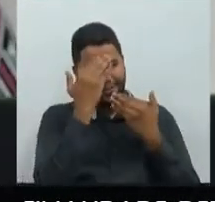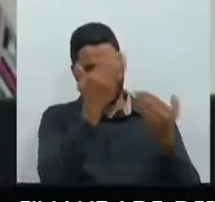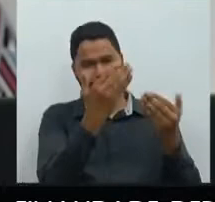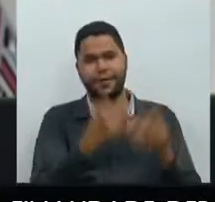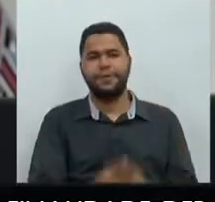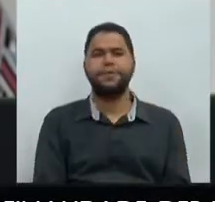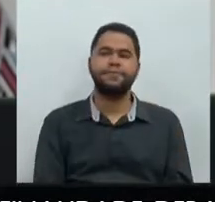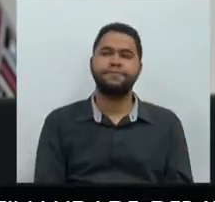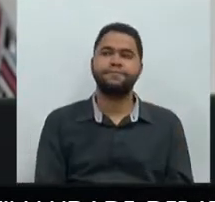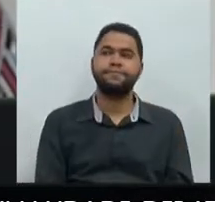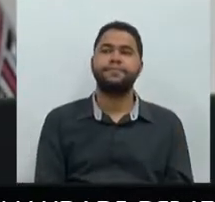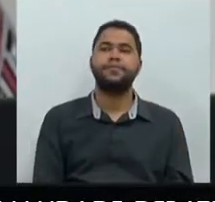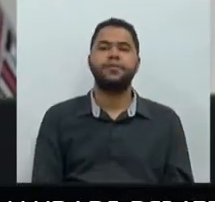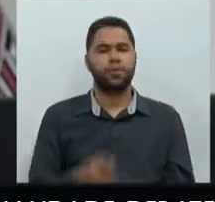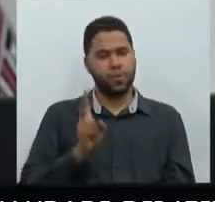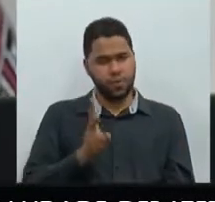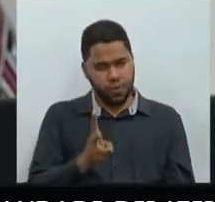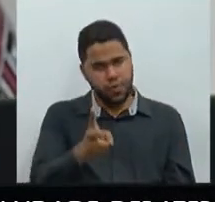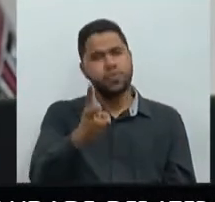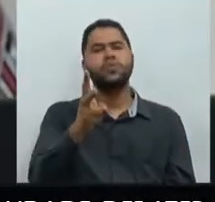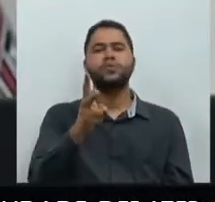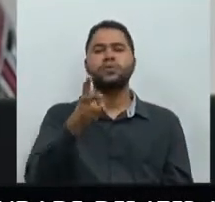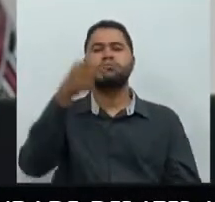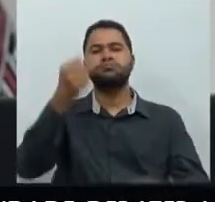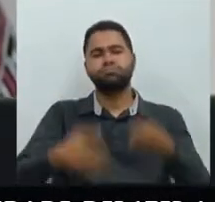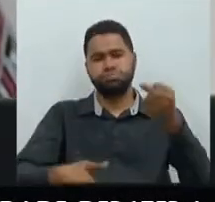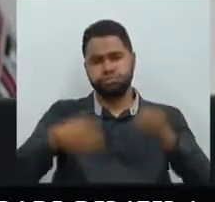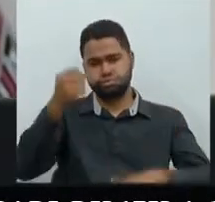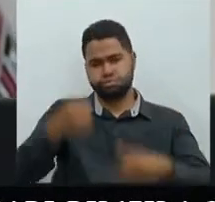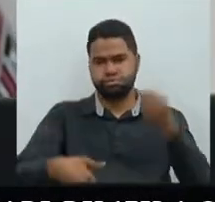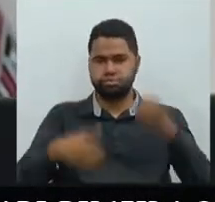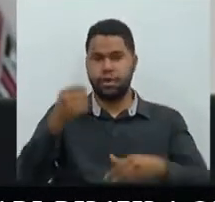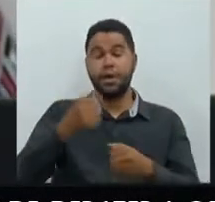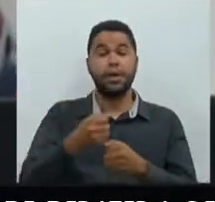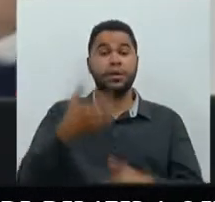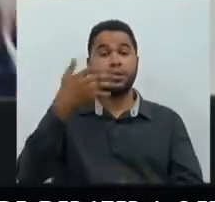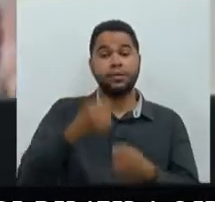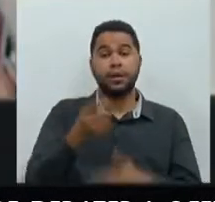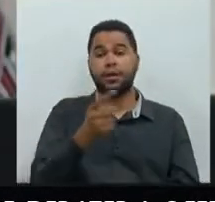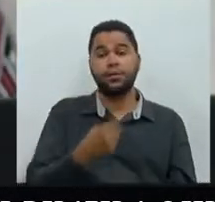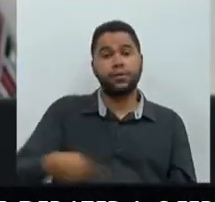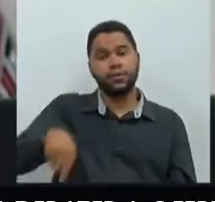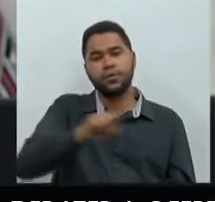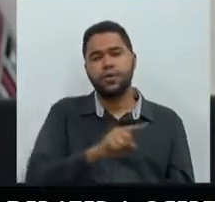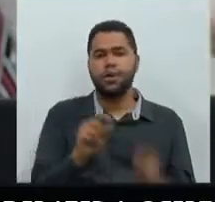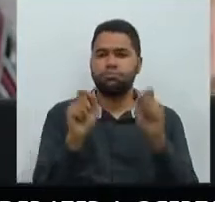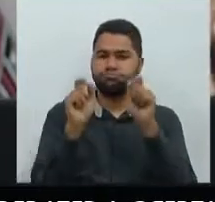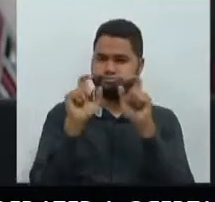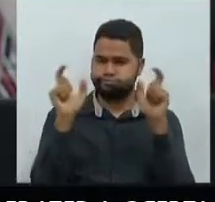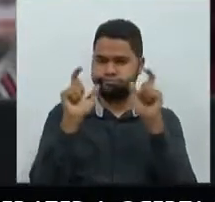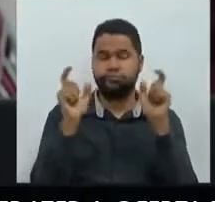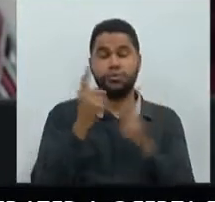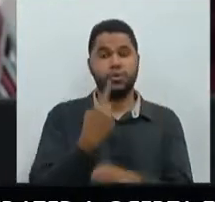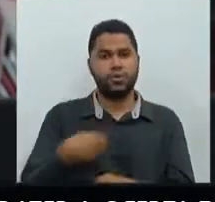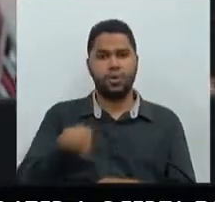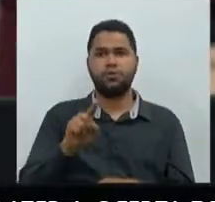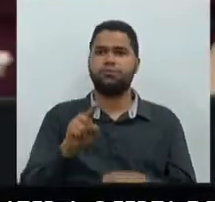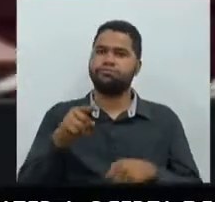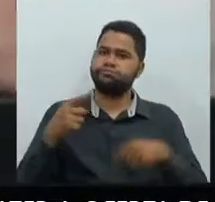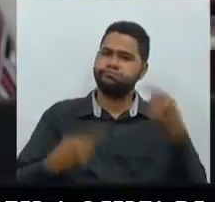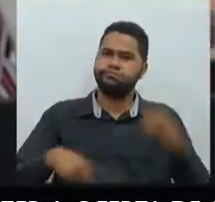professora. Então, vamos dar sequência nas nossas falas, tá? Esses dados é só para a gente alertar, e nós vamos trabalhar